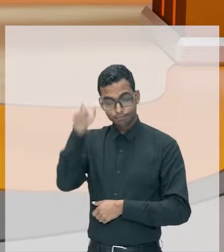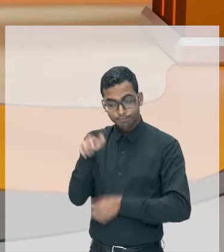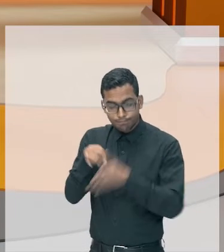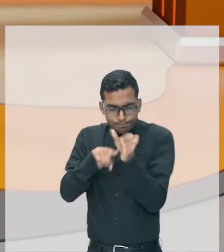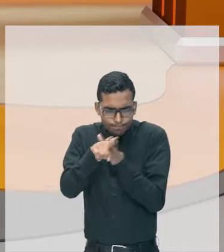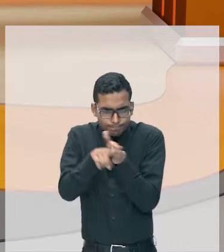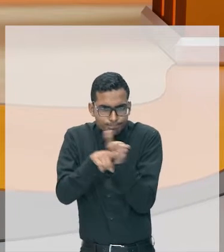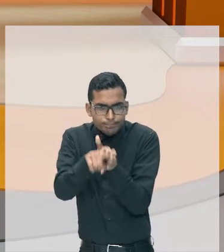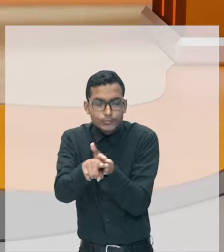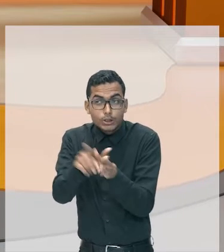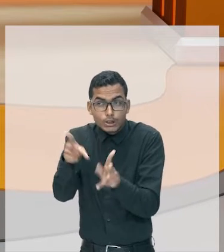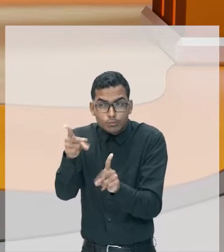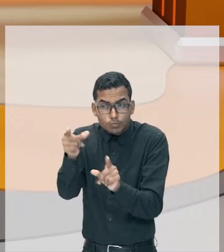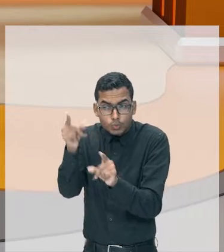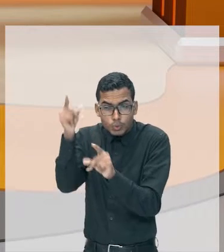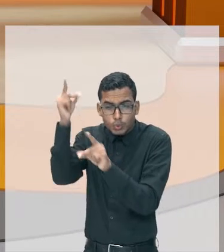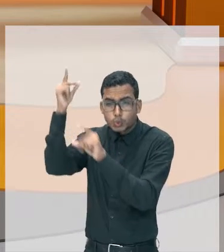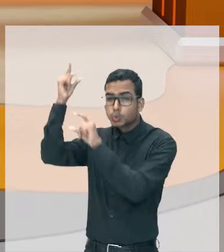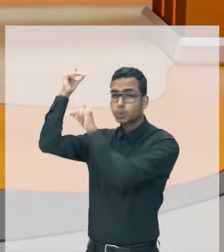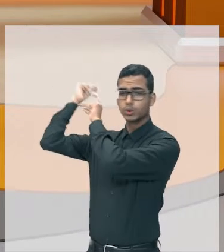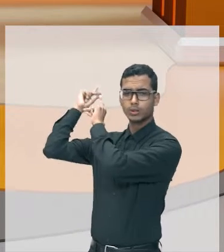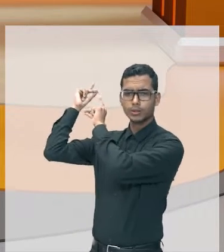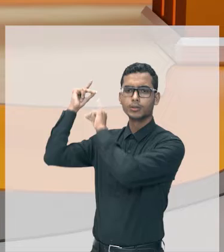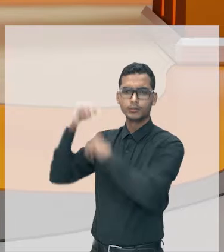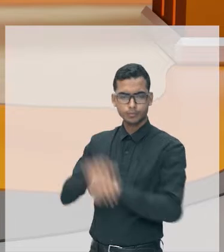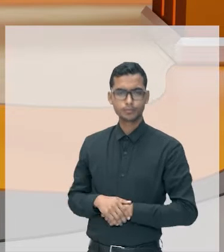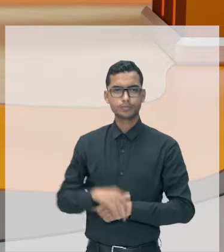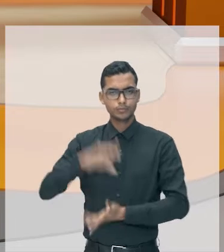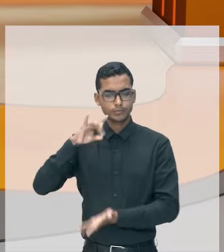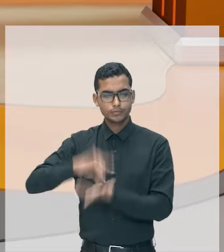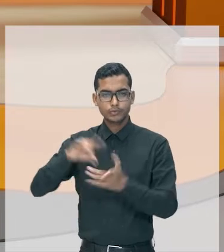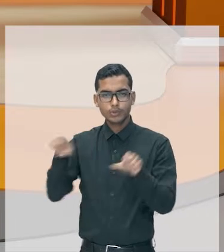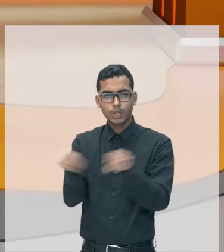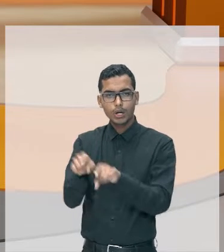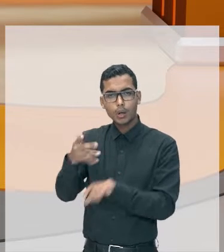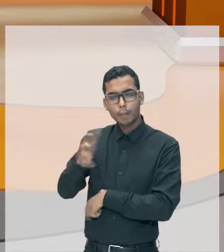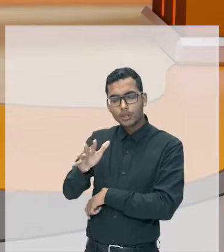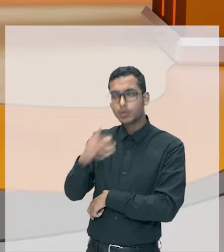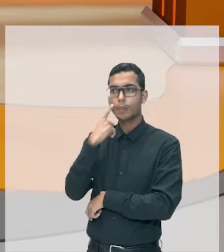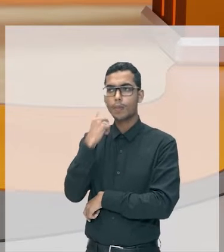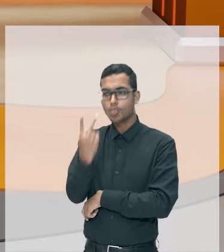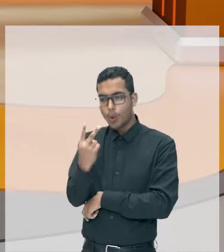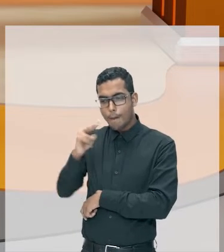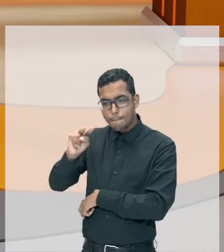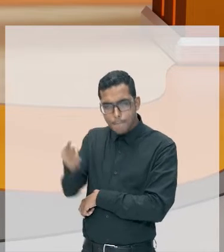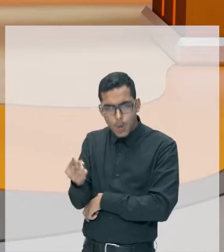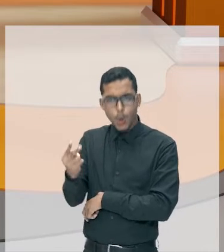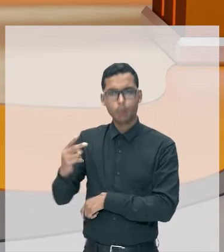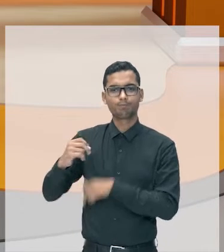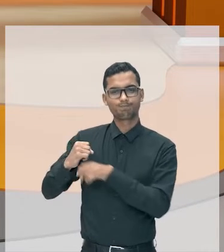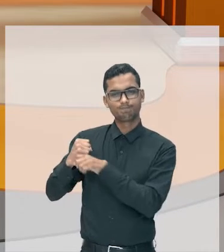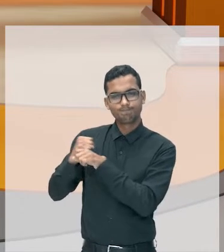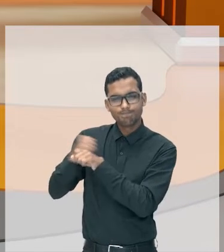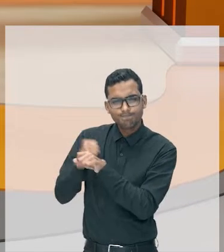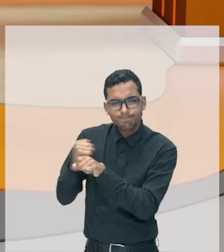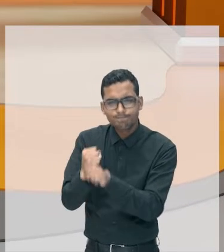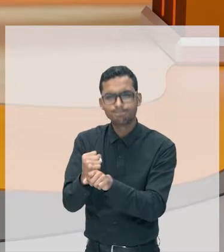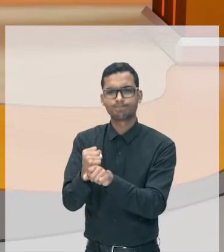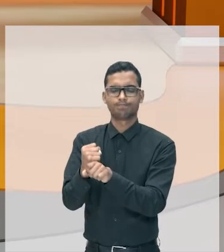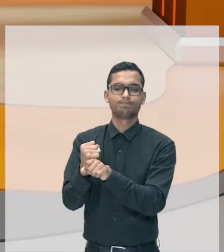passado muito distante que remonta aí a mais ou menos 2000 anos. Então, ele vai